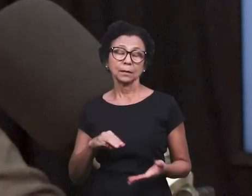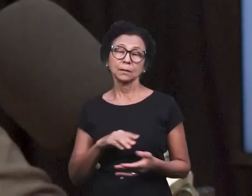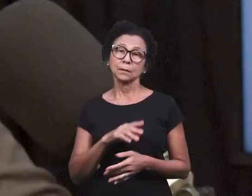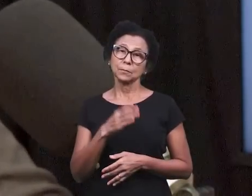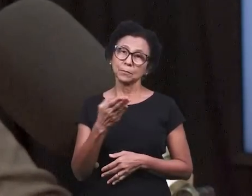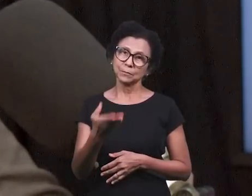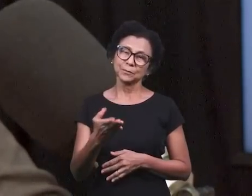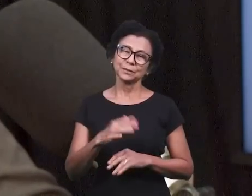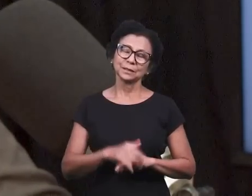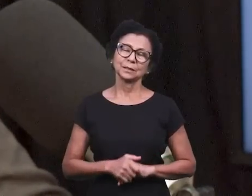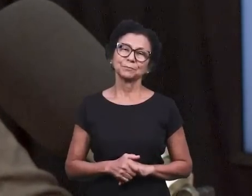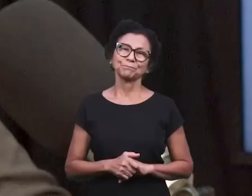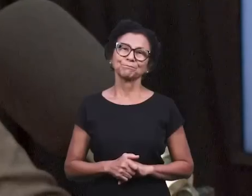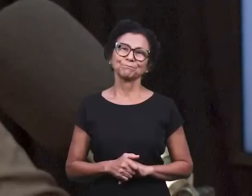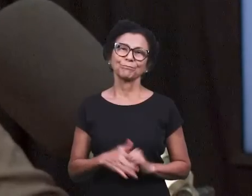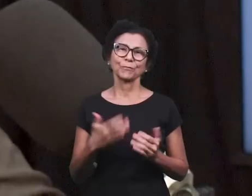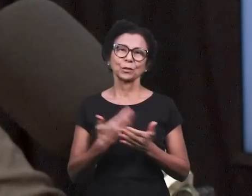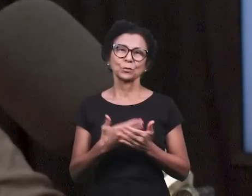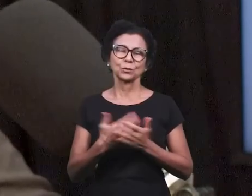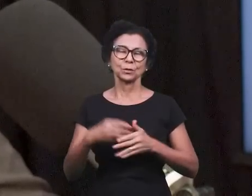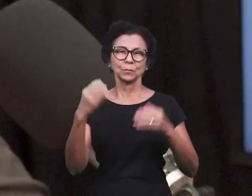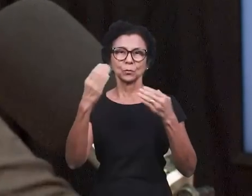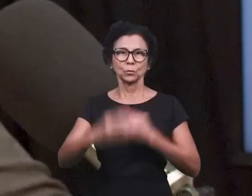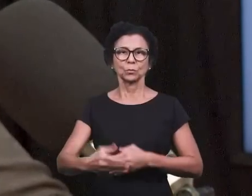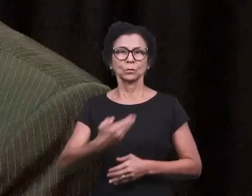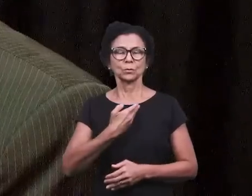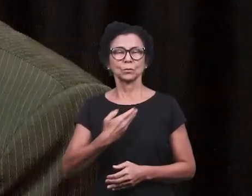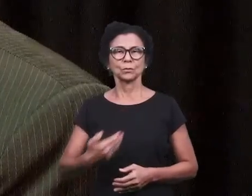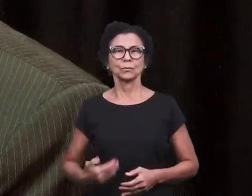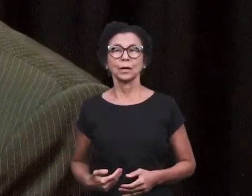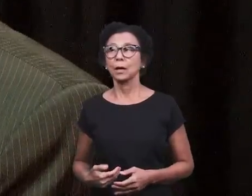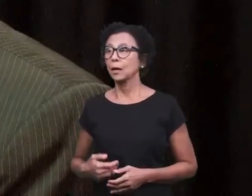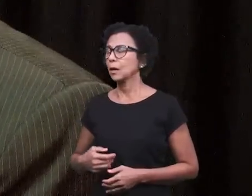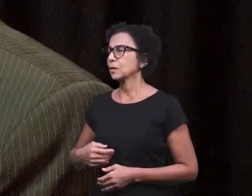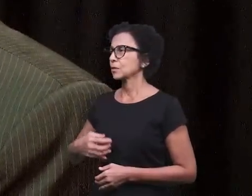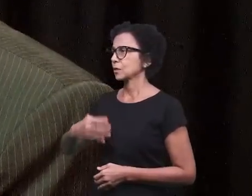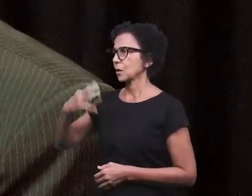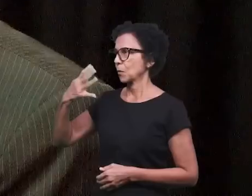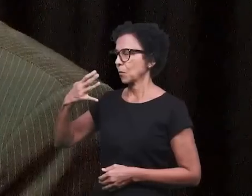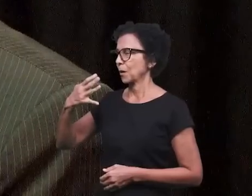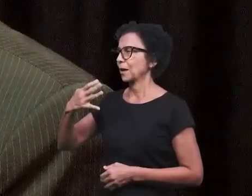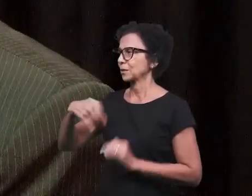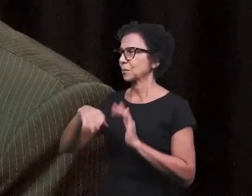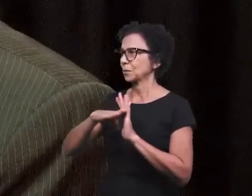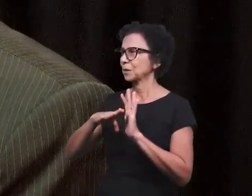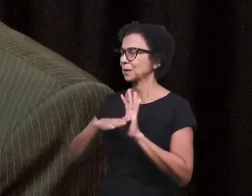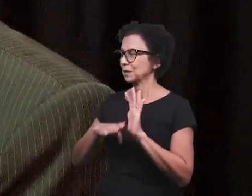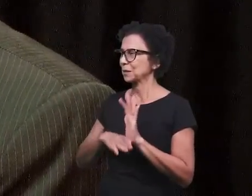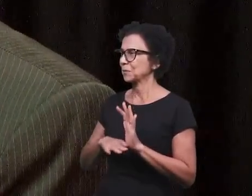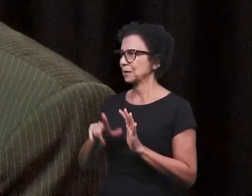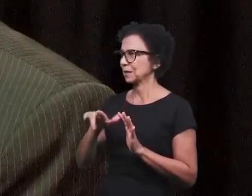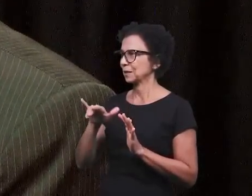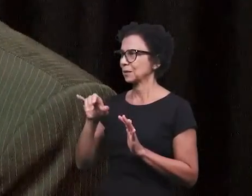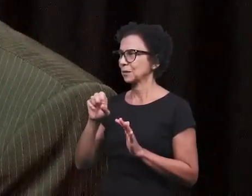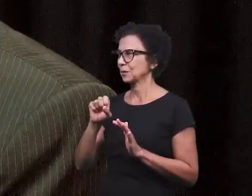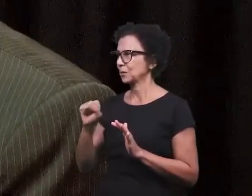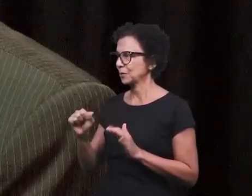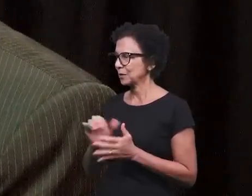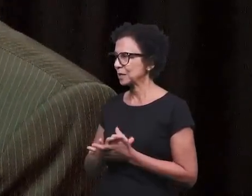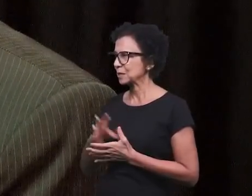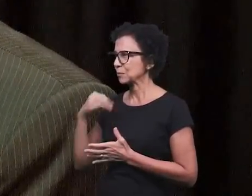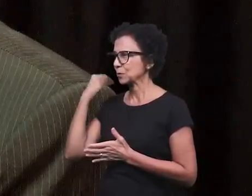concursos públicos. E eu estou aqui hoje no nosso quarto programa, né, Luiz? Contando uma trajetória maravilhosa, abençoada,